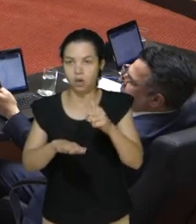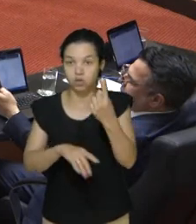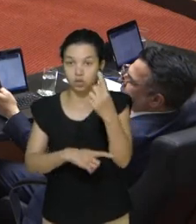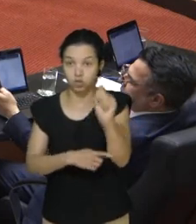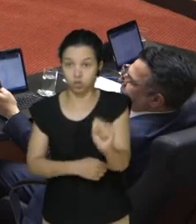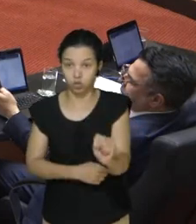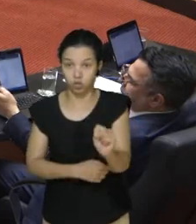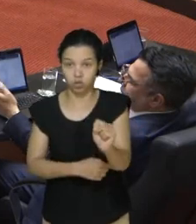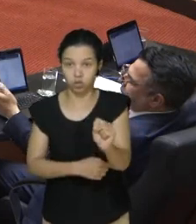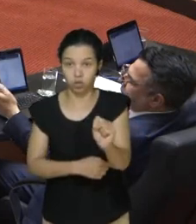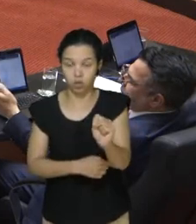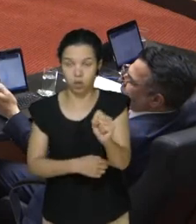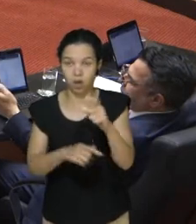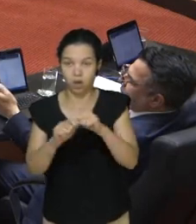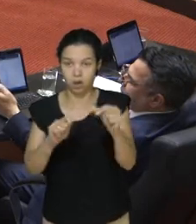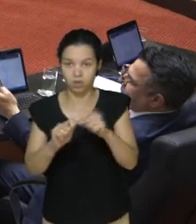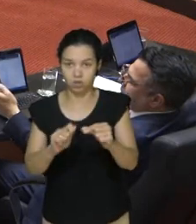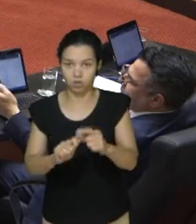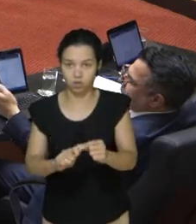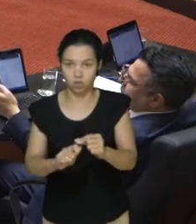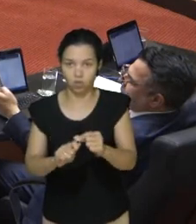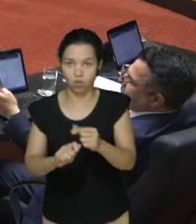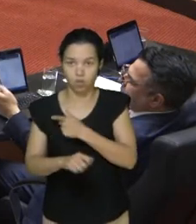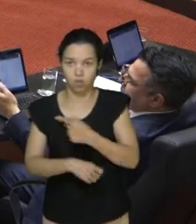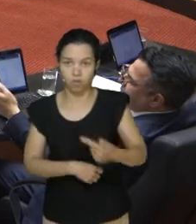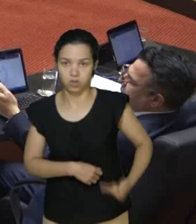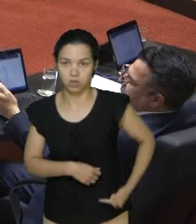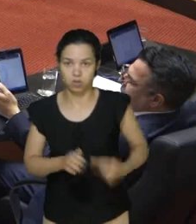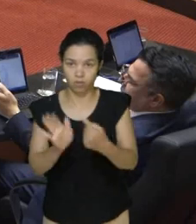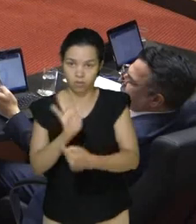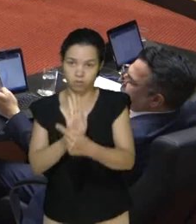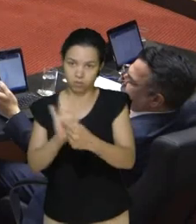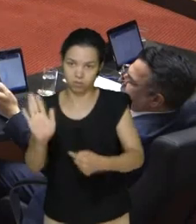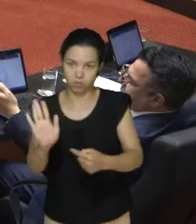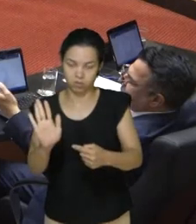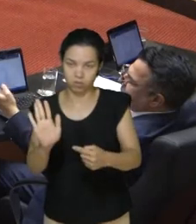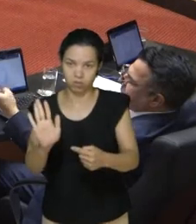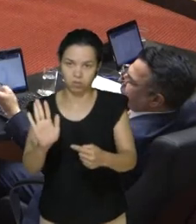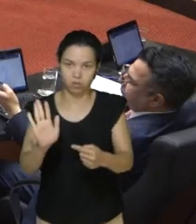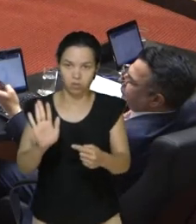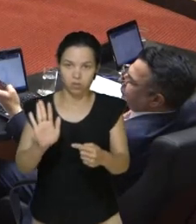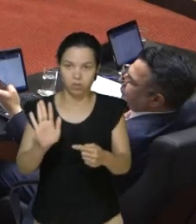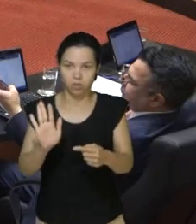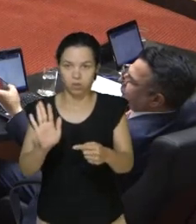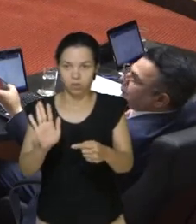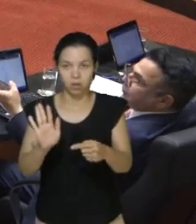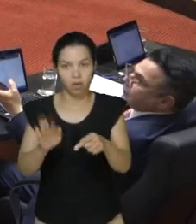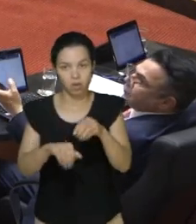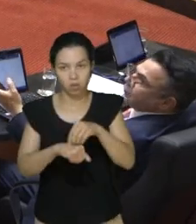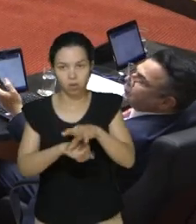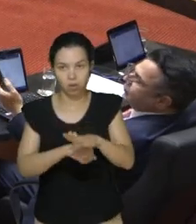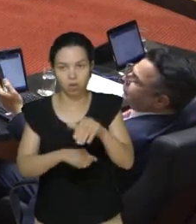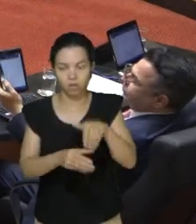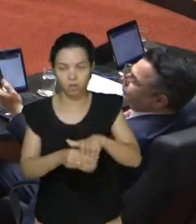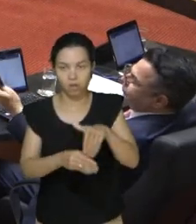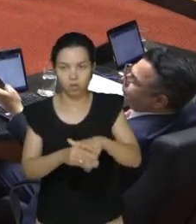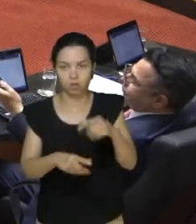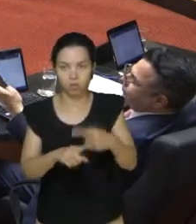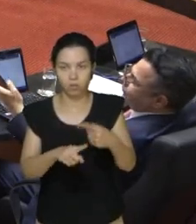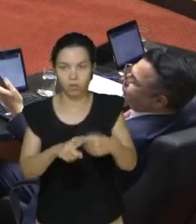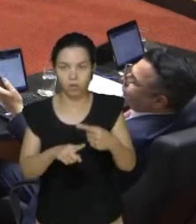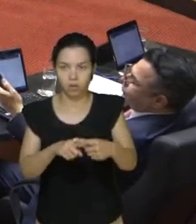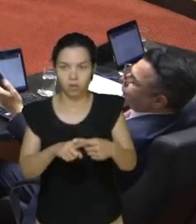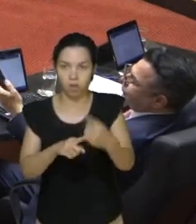vetou. Eu queria depois só fazer menção. Não, então, deputado Kennedy tem em mãos... Deve fazer a orientação de voto, porque aí não é